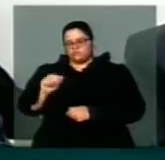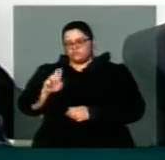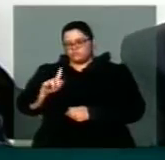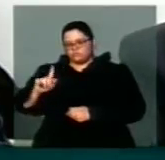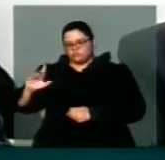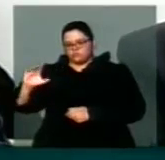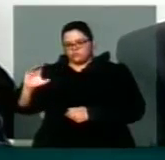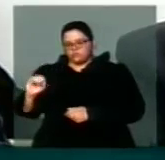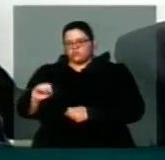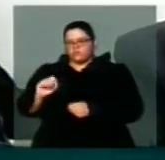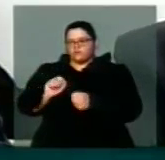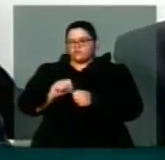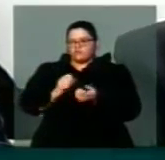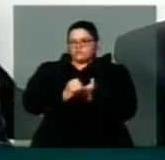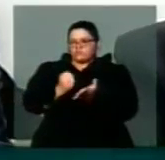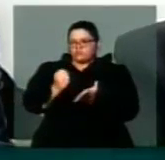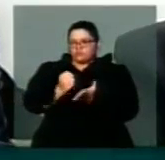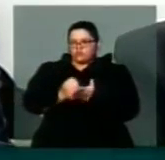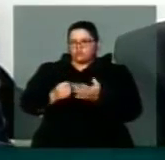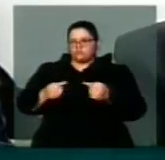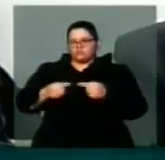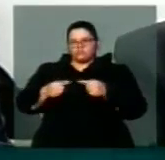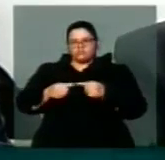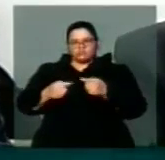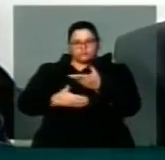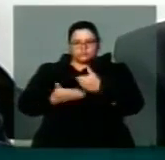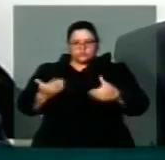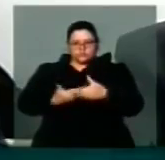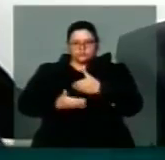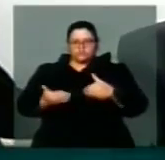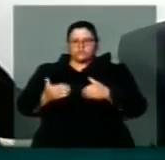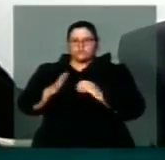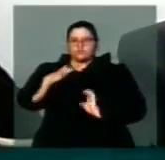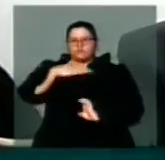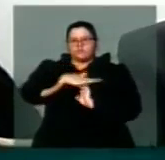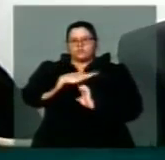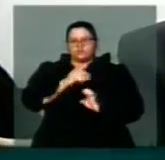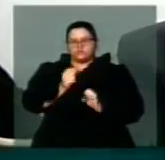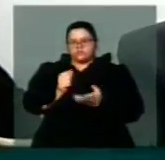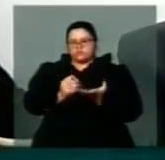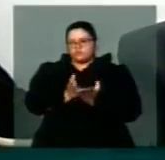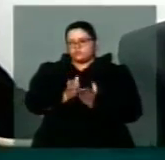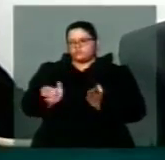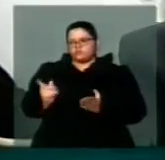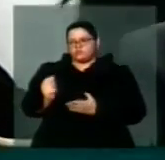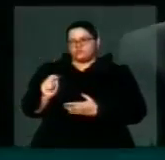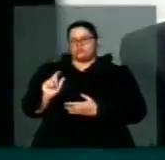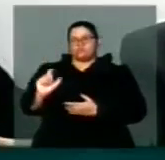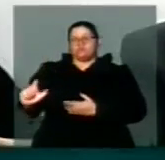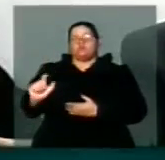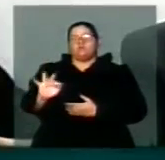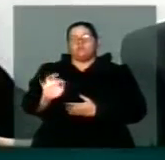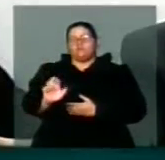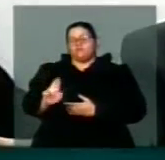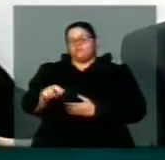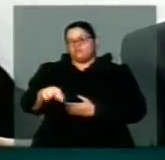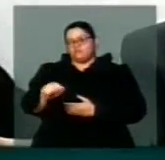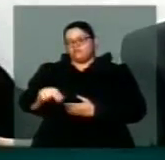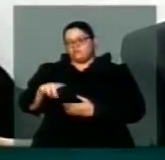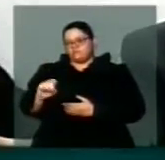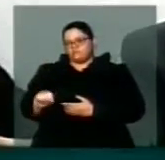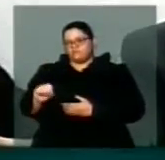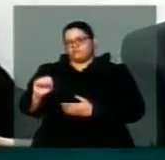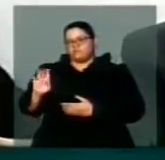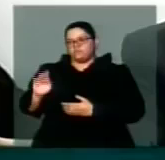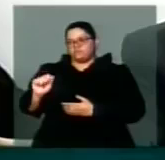respaldado em contrato firmado entre ele e a Samsung, passou a repassar valores a Fernando Soares, conhecido como Fernando Baiano, que Júlio Camargo, enquanto broker,